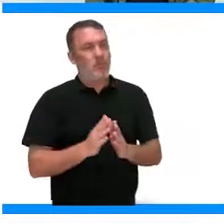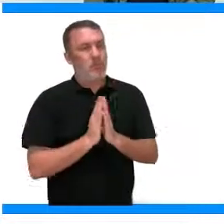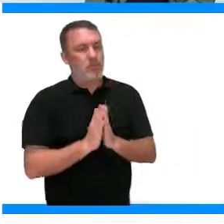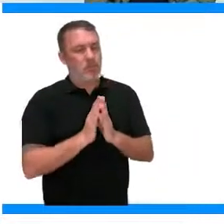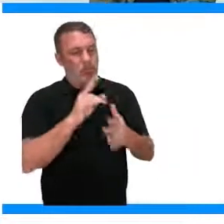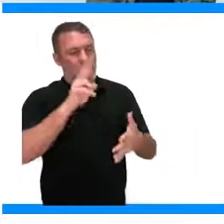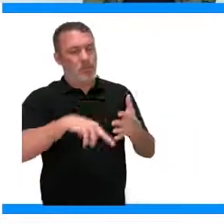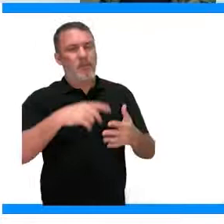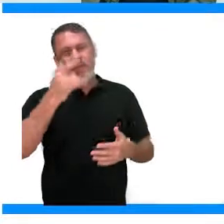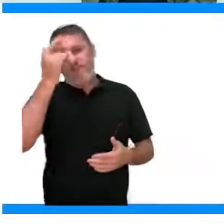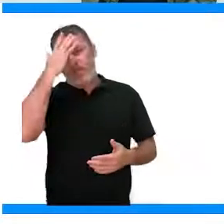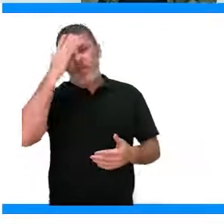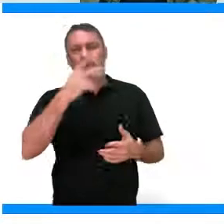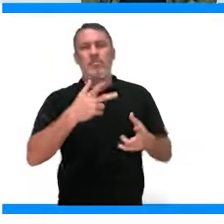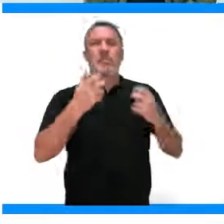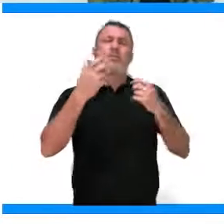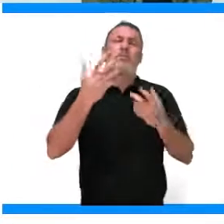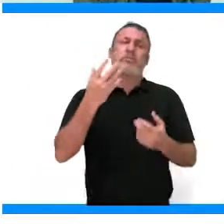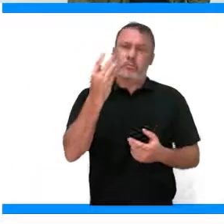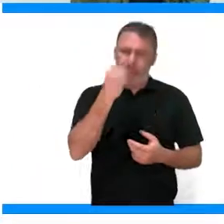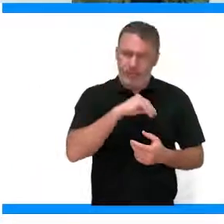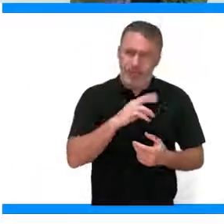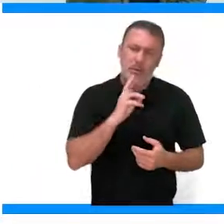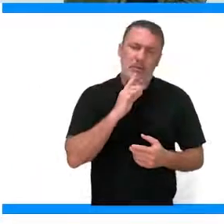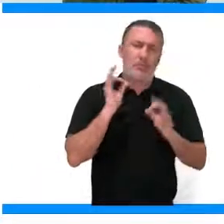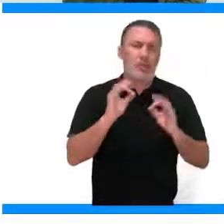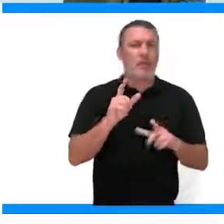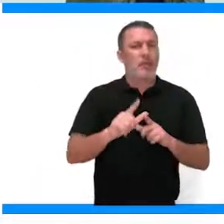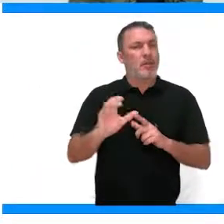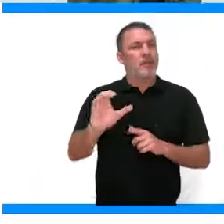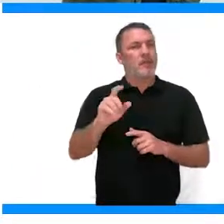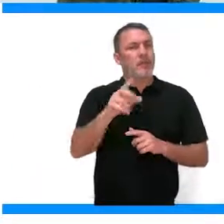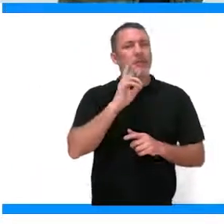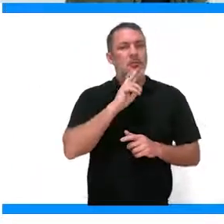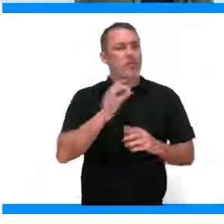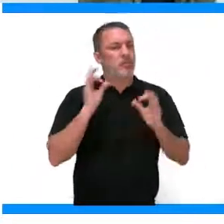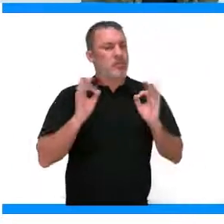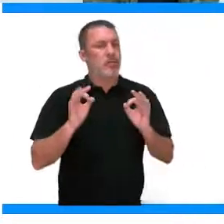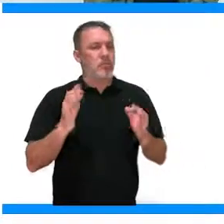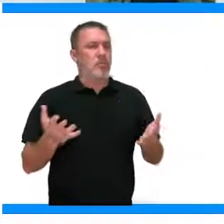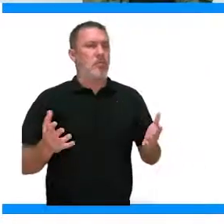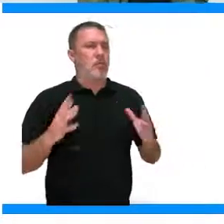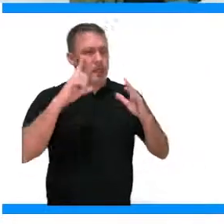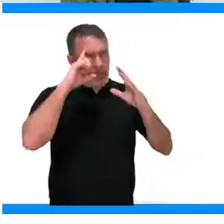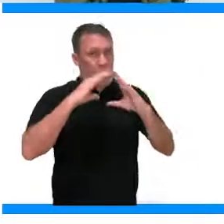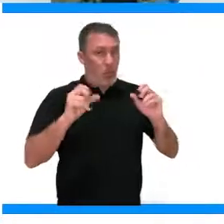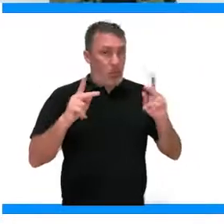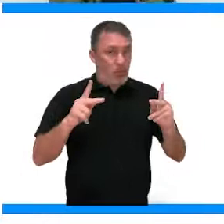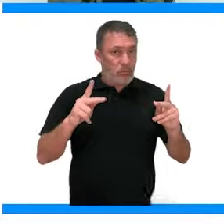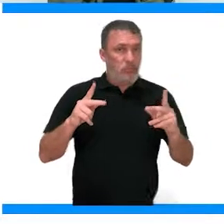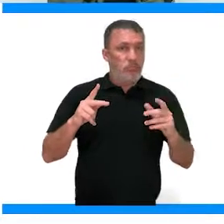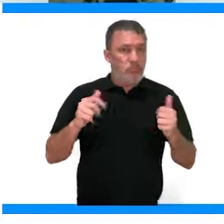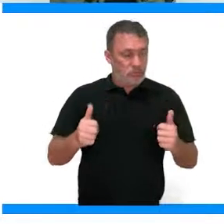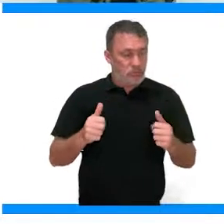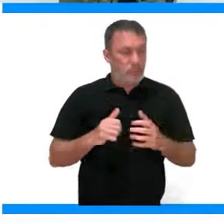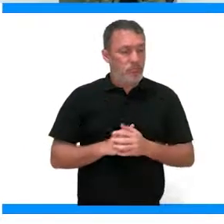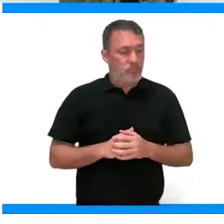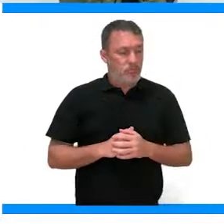favor, questão muito fácil. Um hacker, letra C, um hacker vai matar aí tranquilamente. Show de